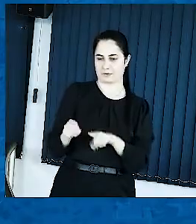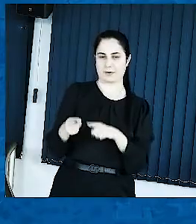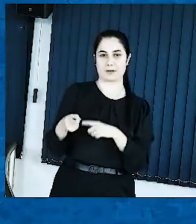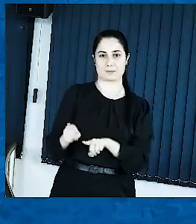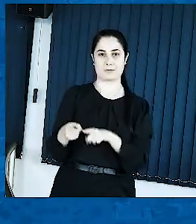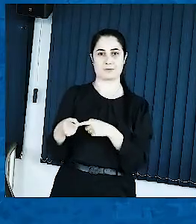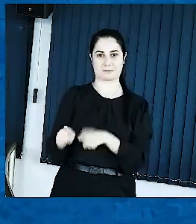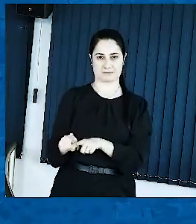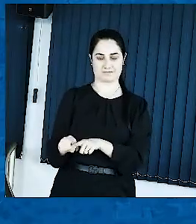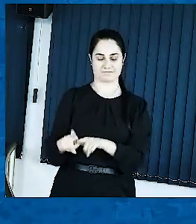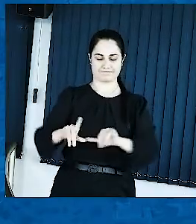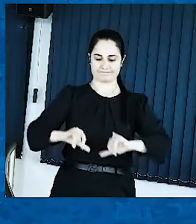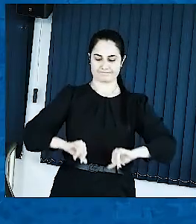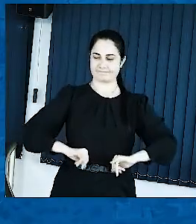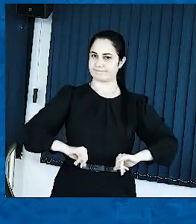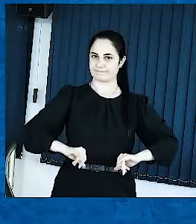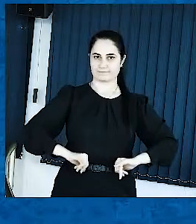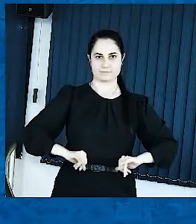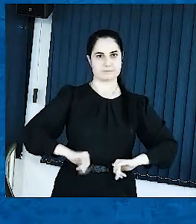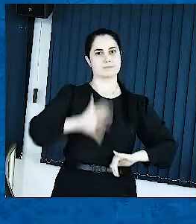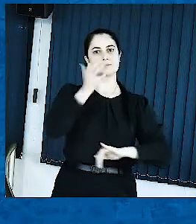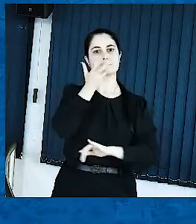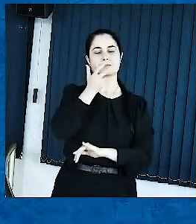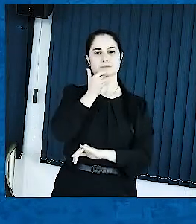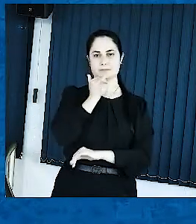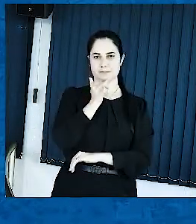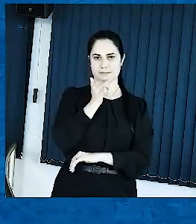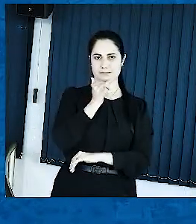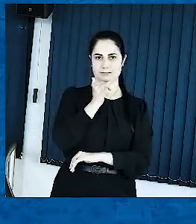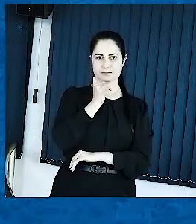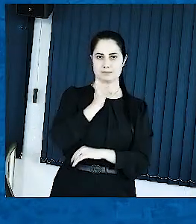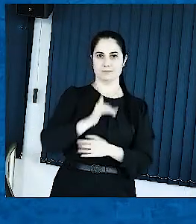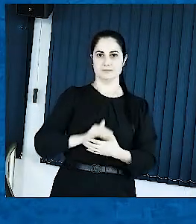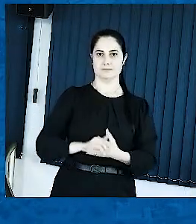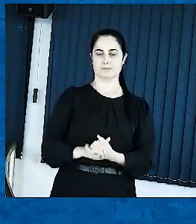Isso causa muito sofrimento na criança.